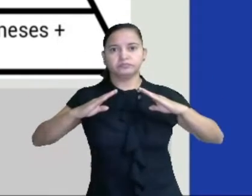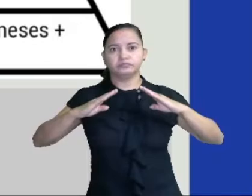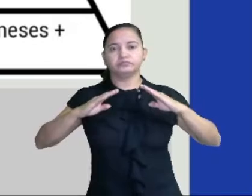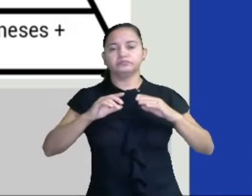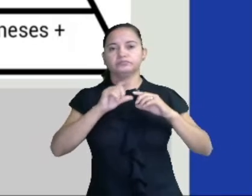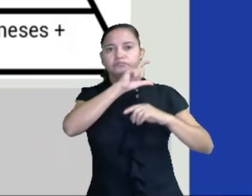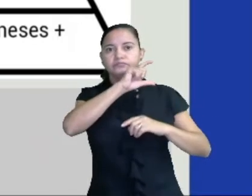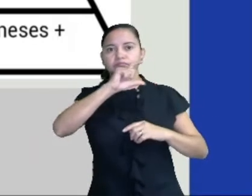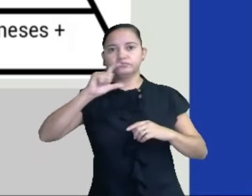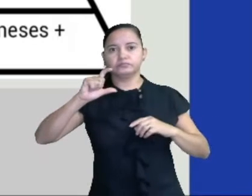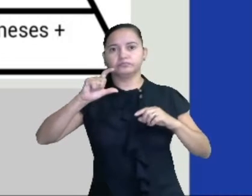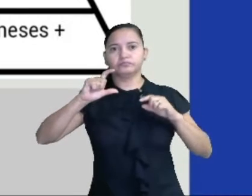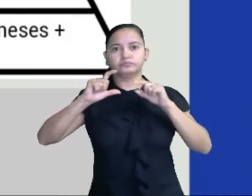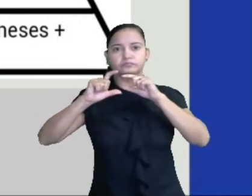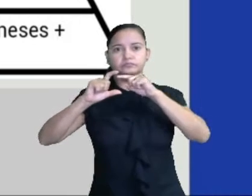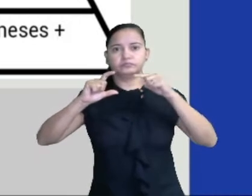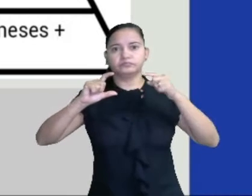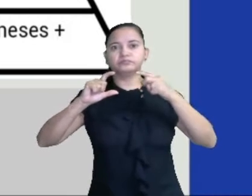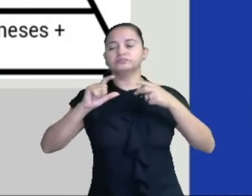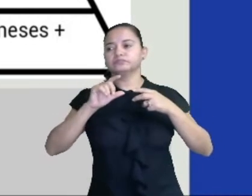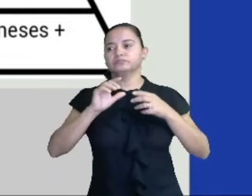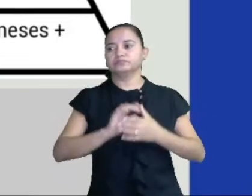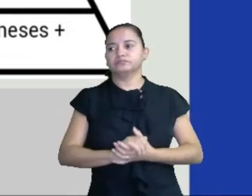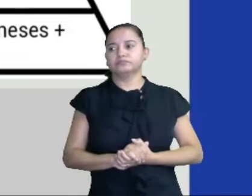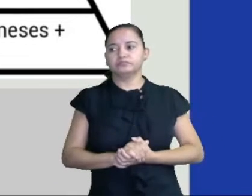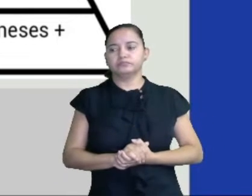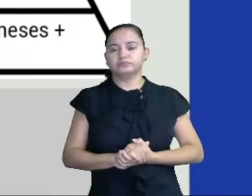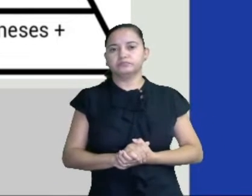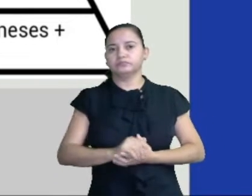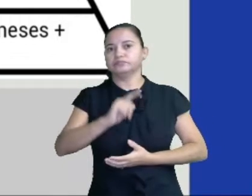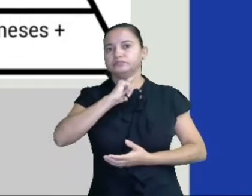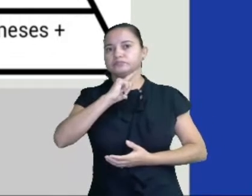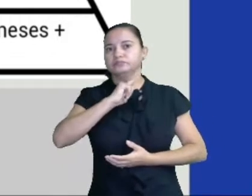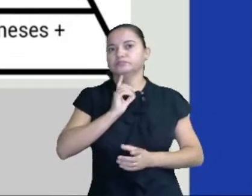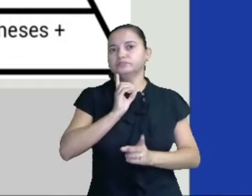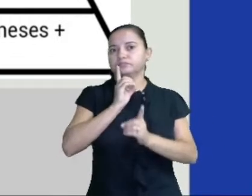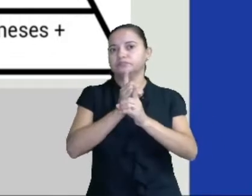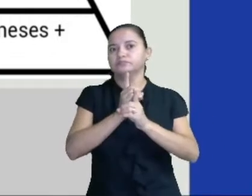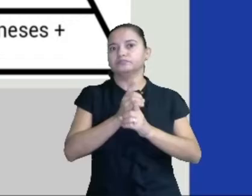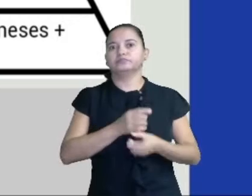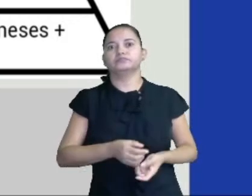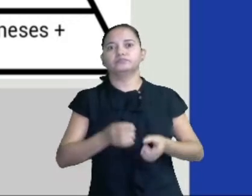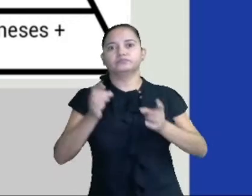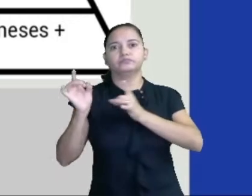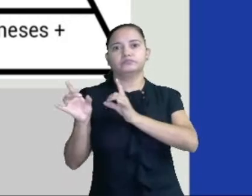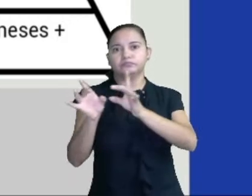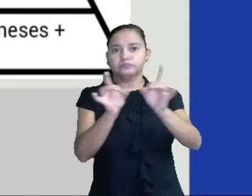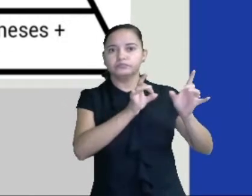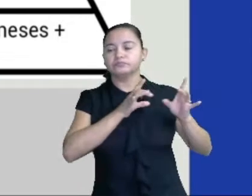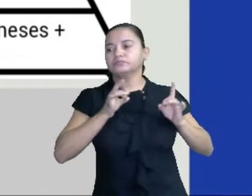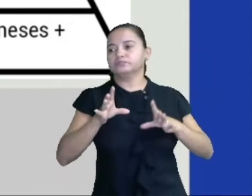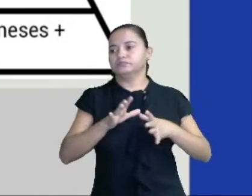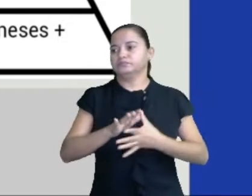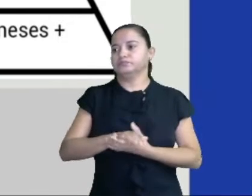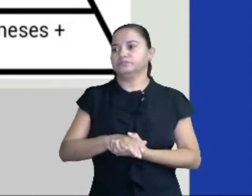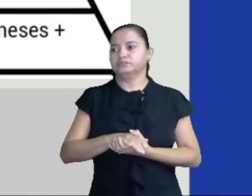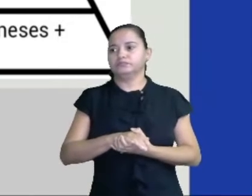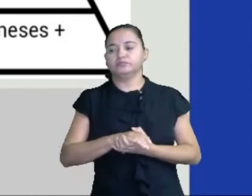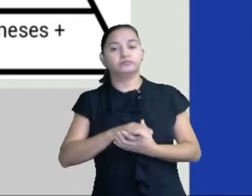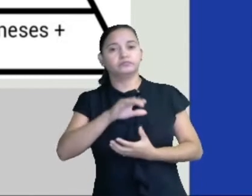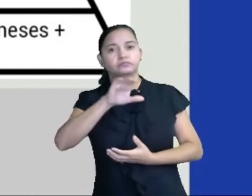norte e leste da África, e que tinha costumes em comum.